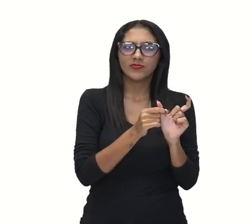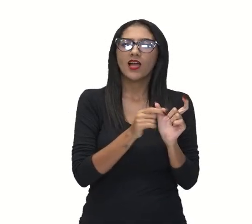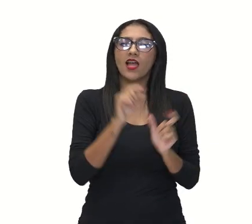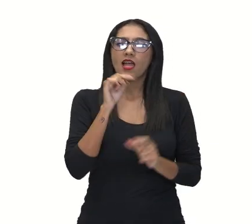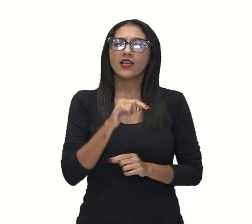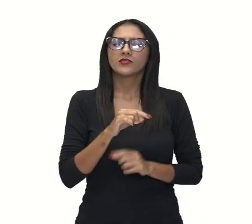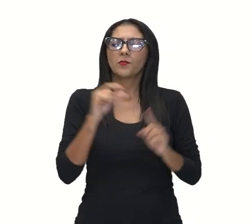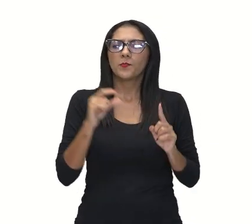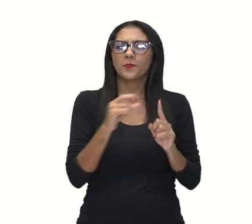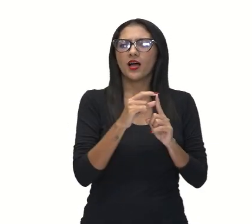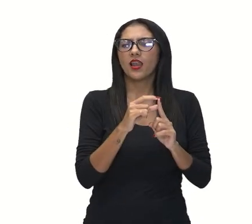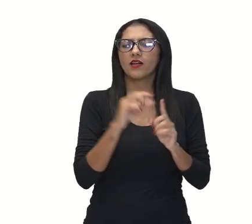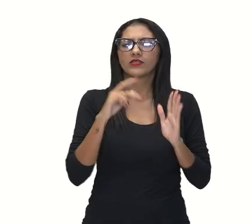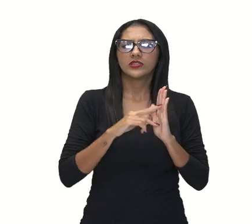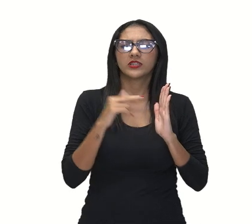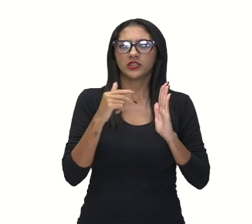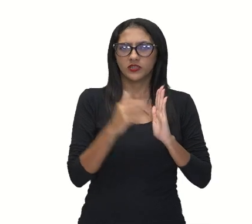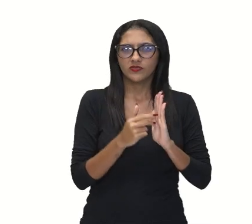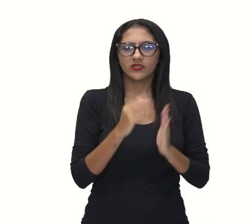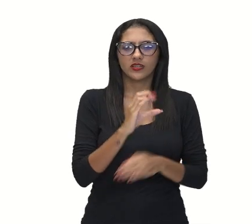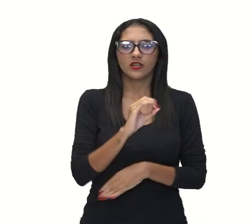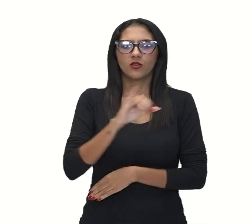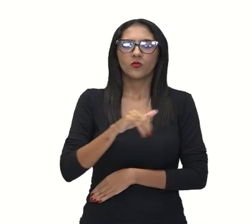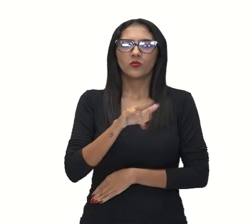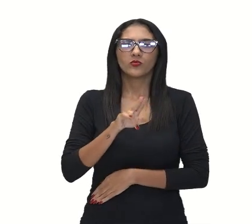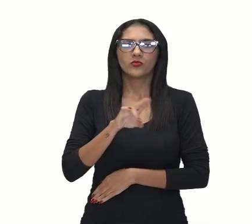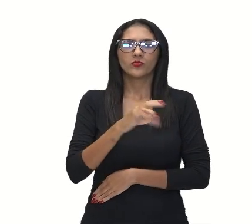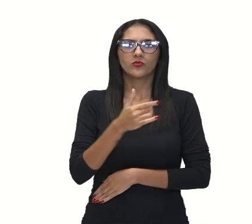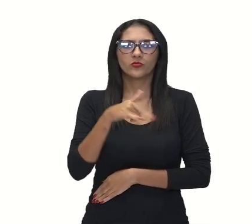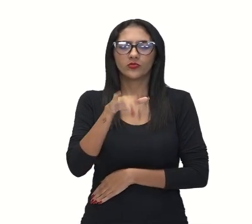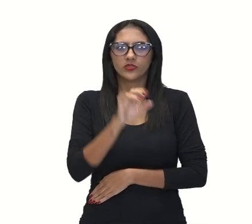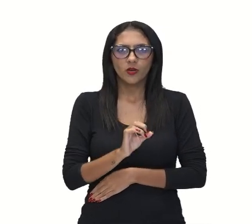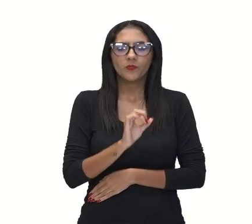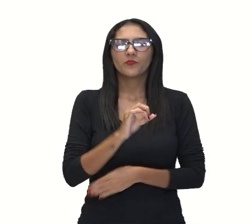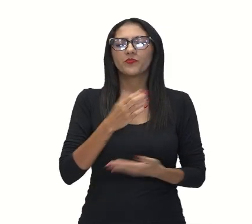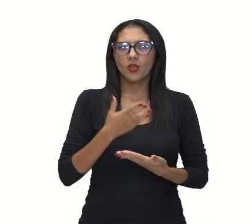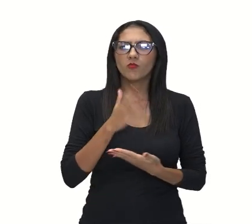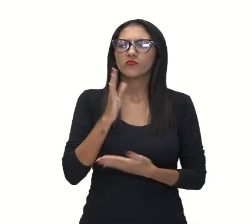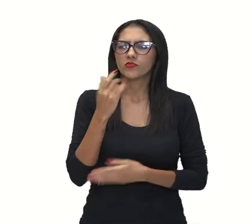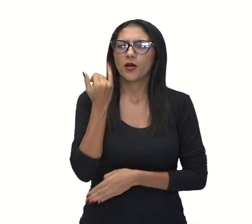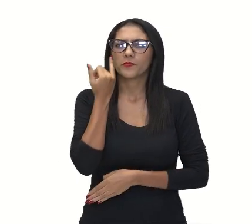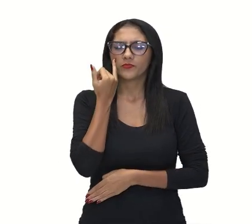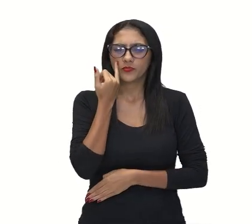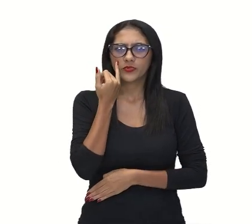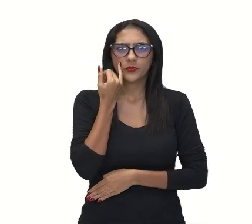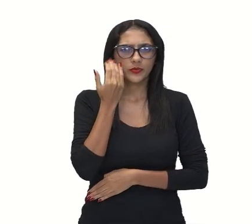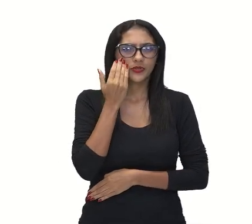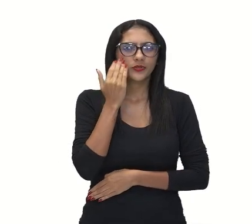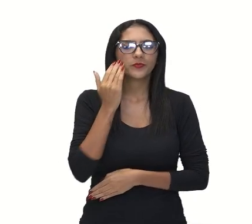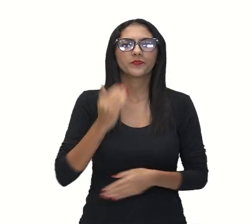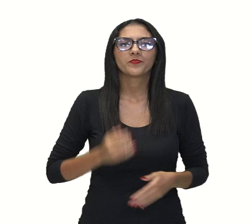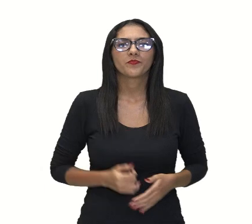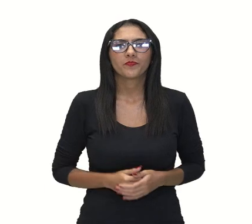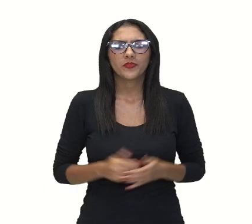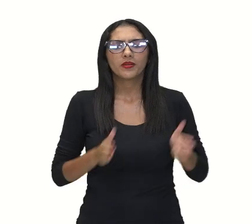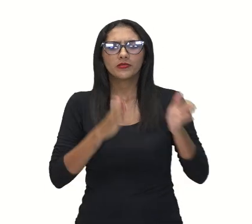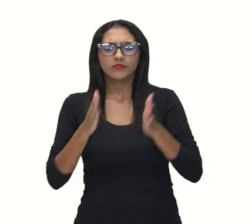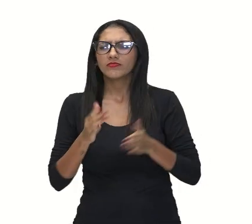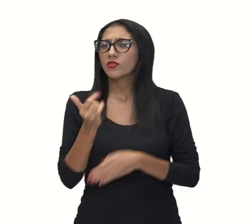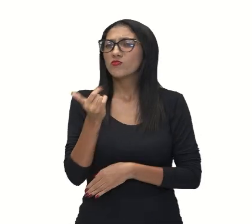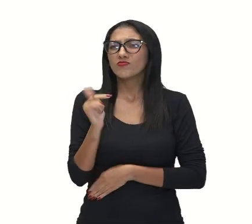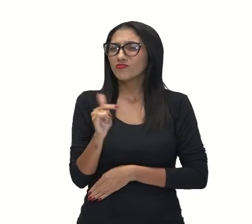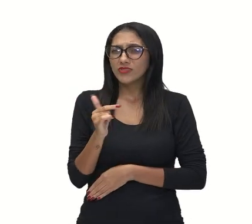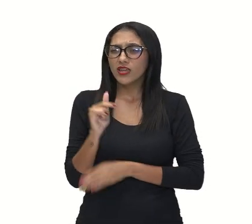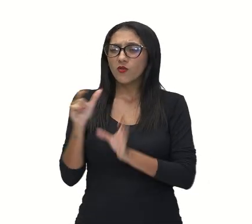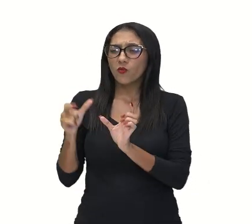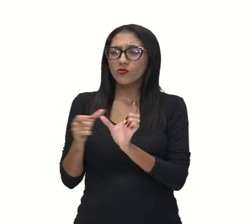palavra que significa conjunção, então eu já sei que é uma oração coordenada sindética. Agora, se eu não tenho conjunção,